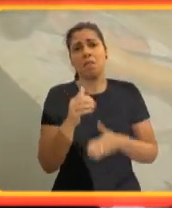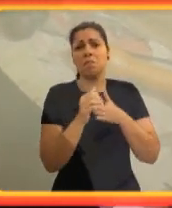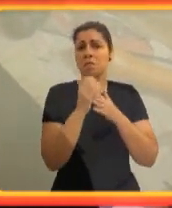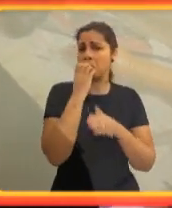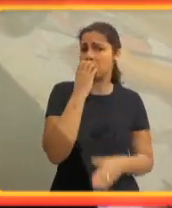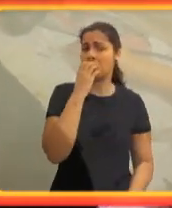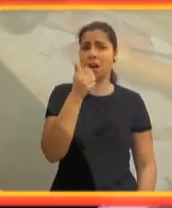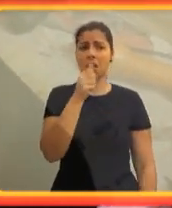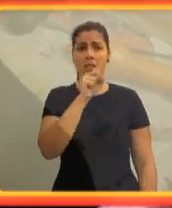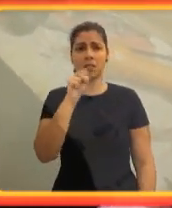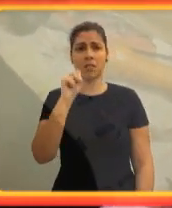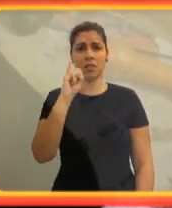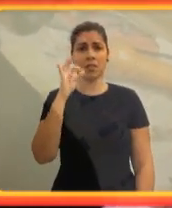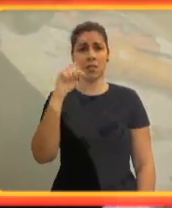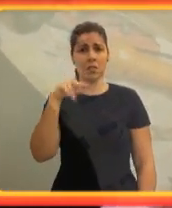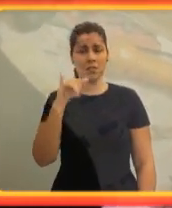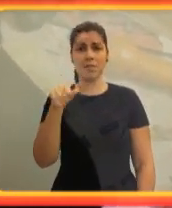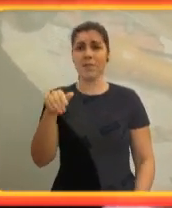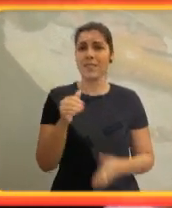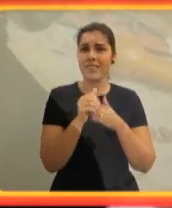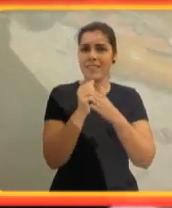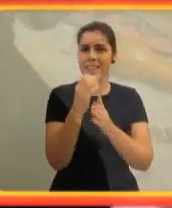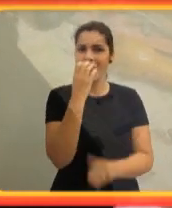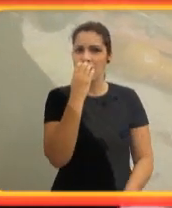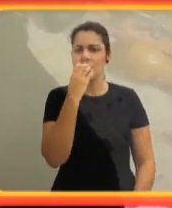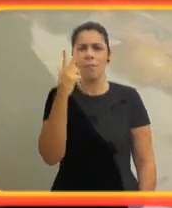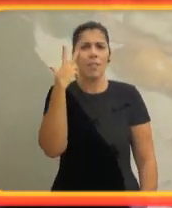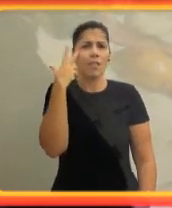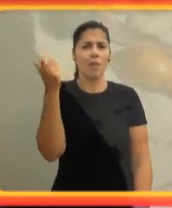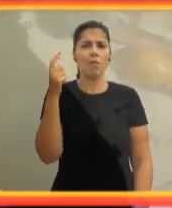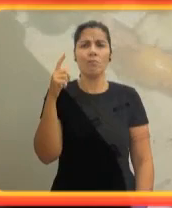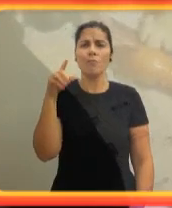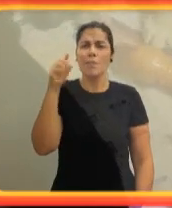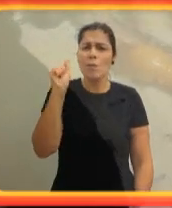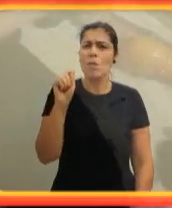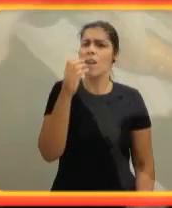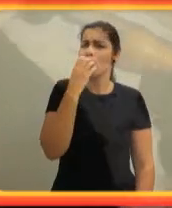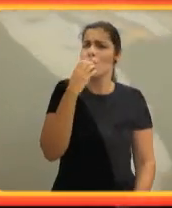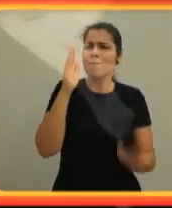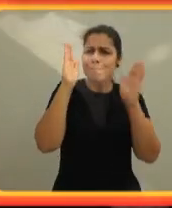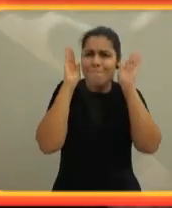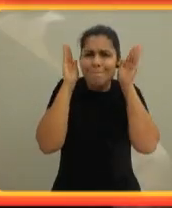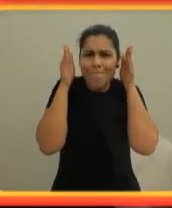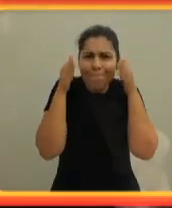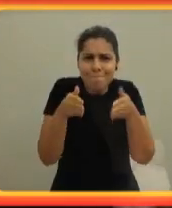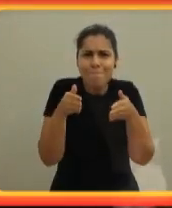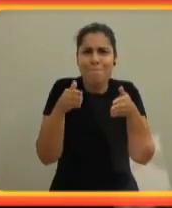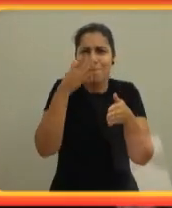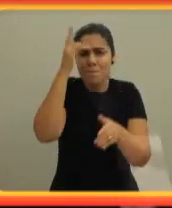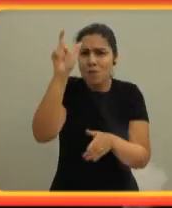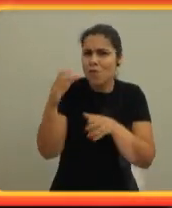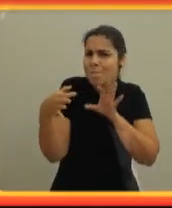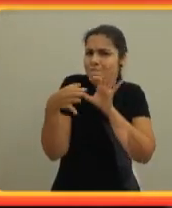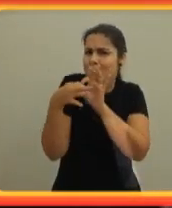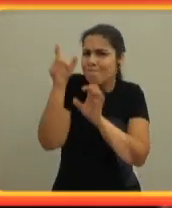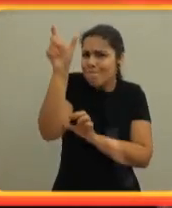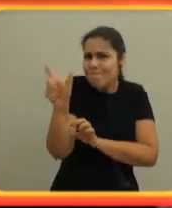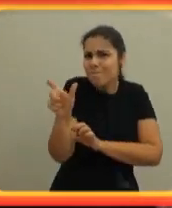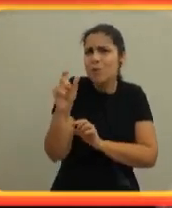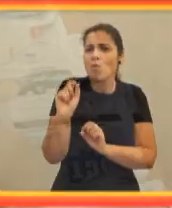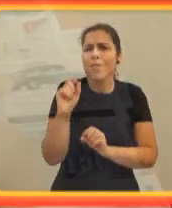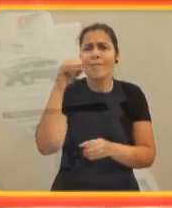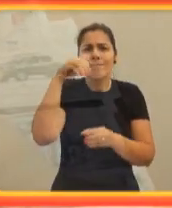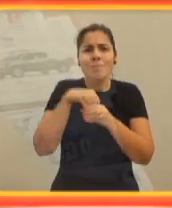O cão guia, naturalmente, deve ser um cão que se concentre muito no usuário, digamos assim, e não se distraia com muitas coisas que aconteçam ao